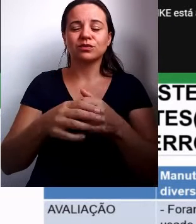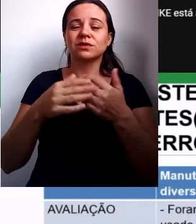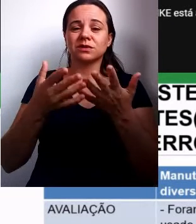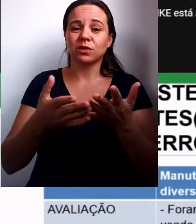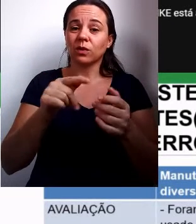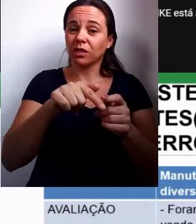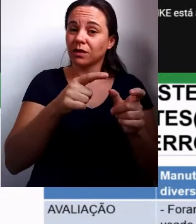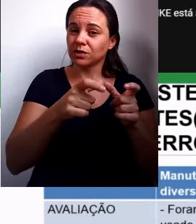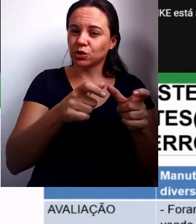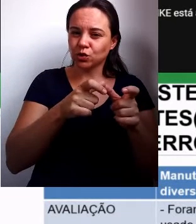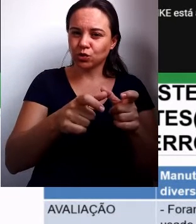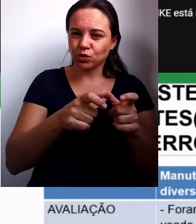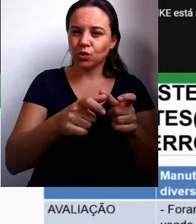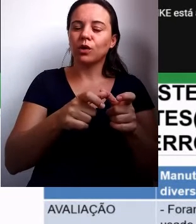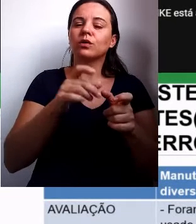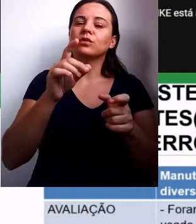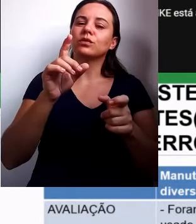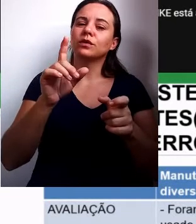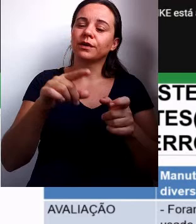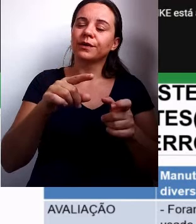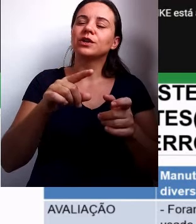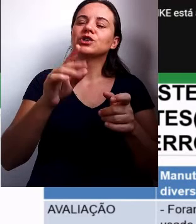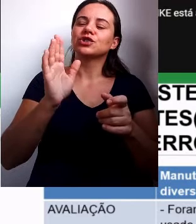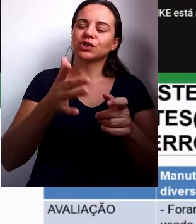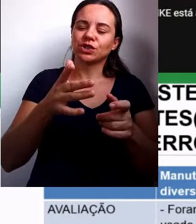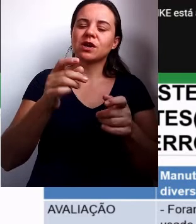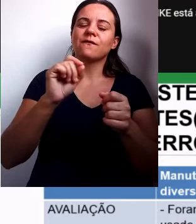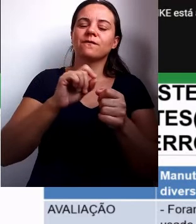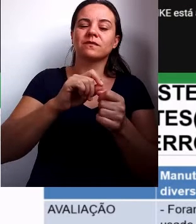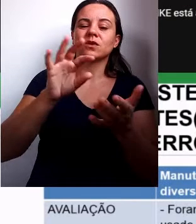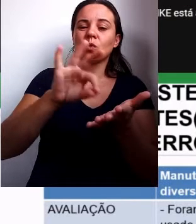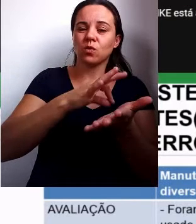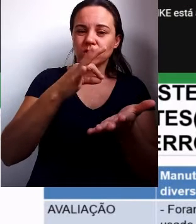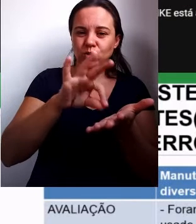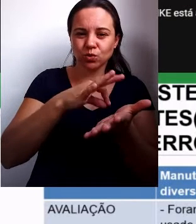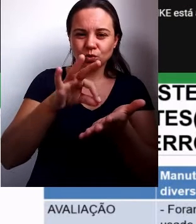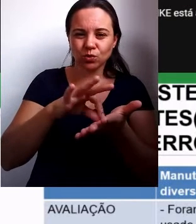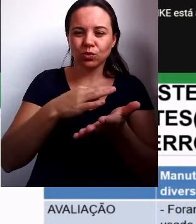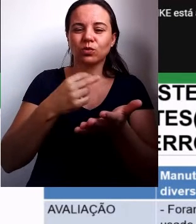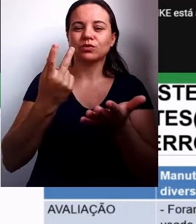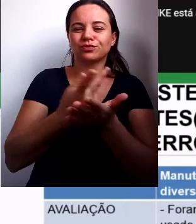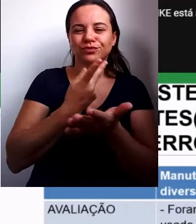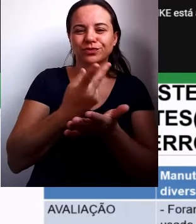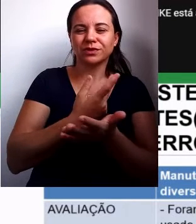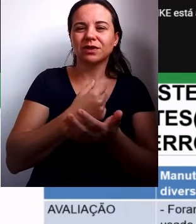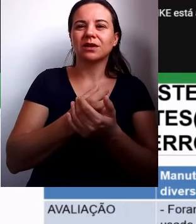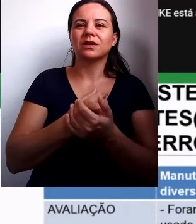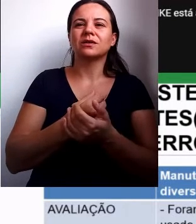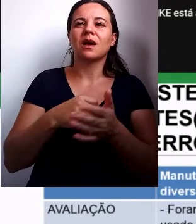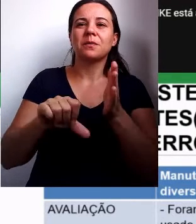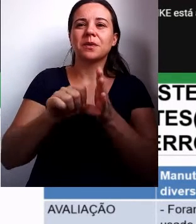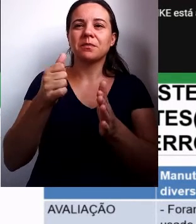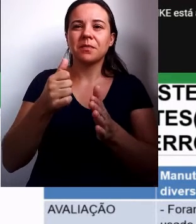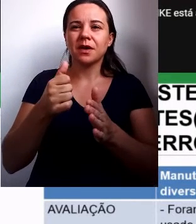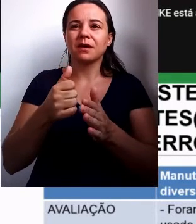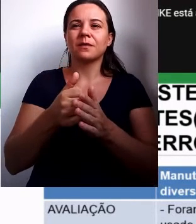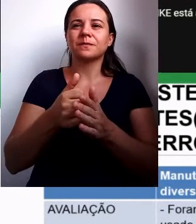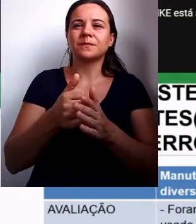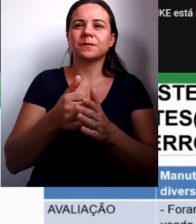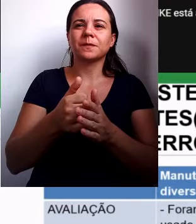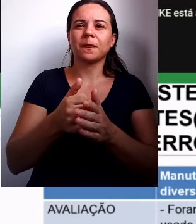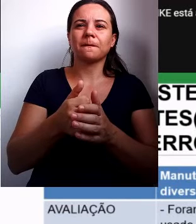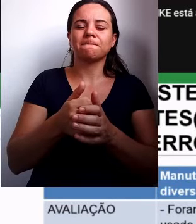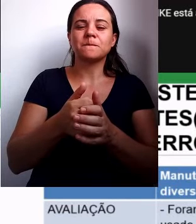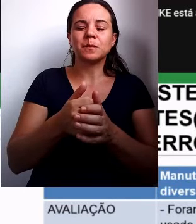Então foi feito, né, nesse jogo então manutenções, correções, problemas encontrados, melhorias, né. Então a primeira avaliação